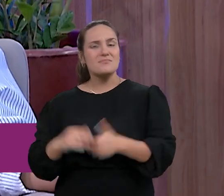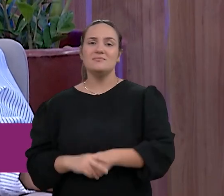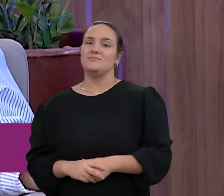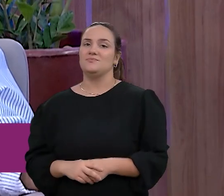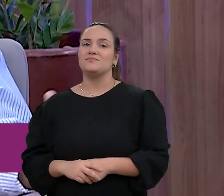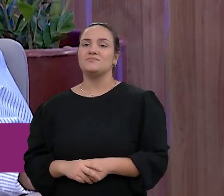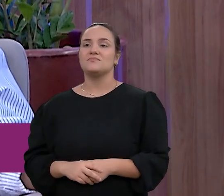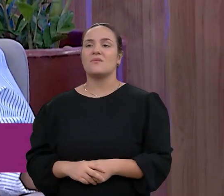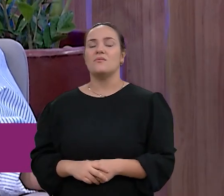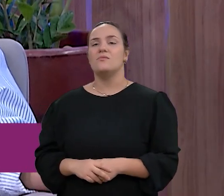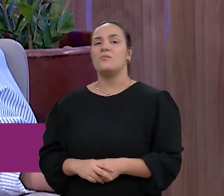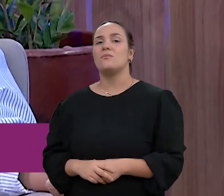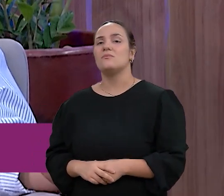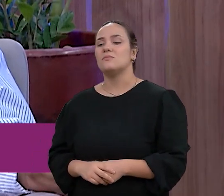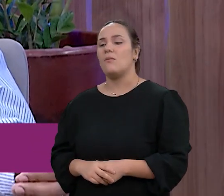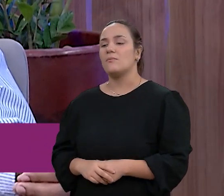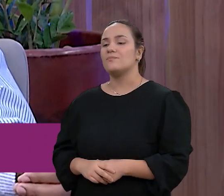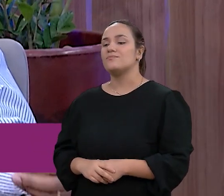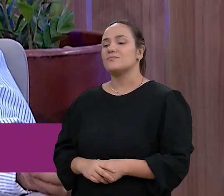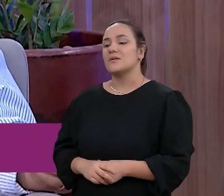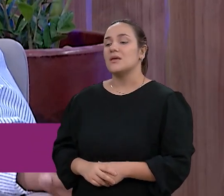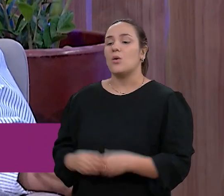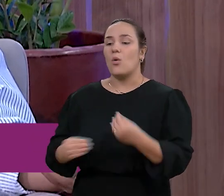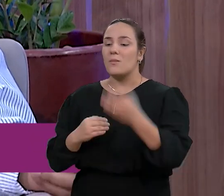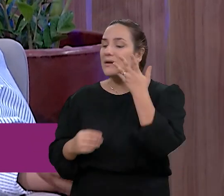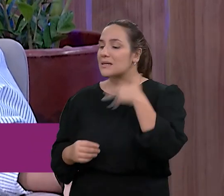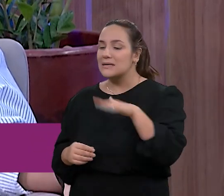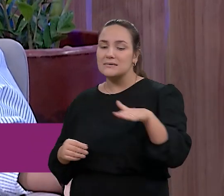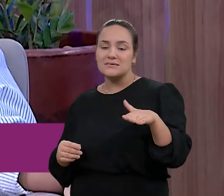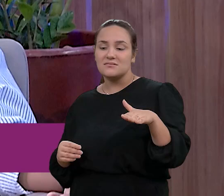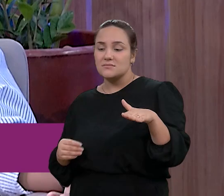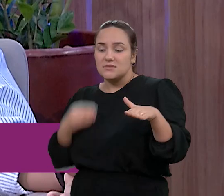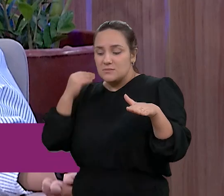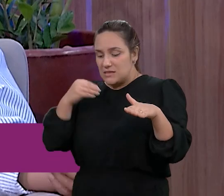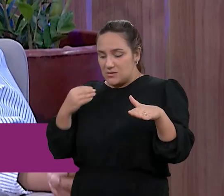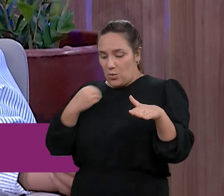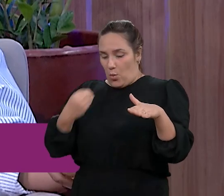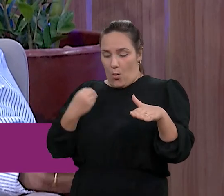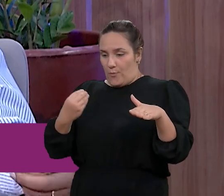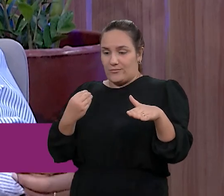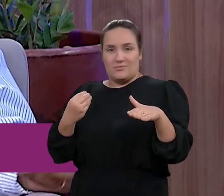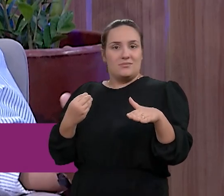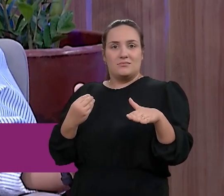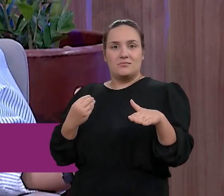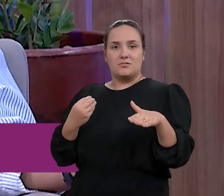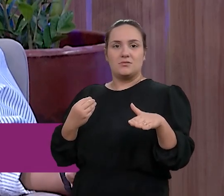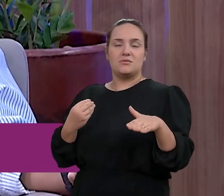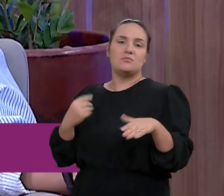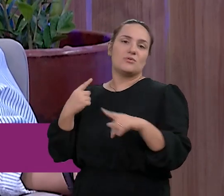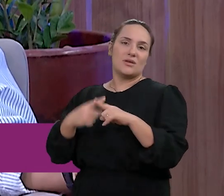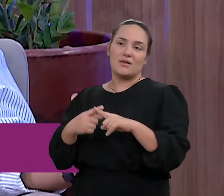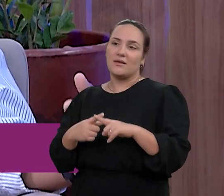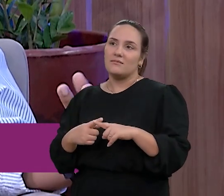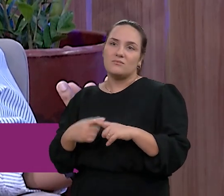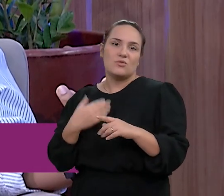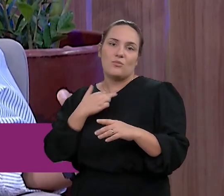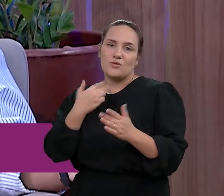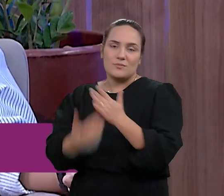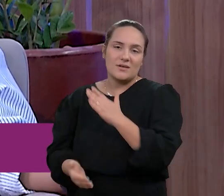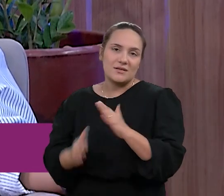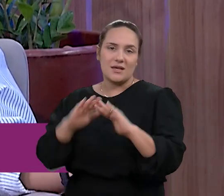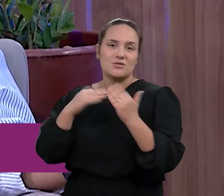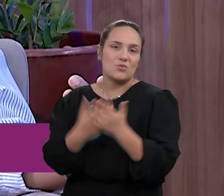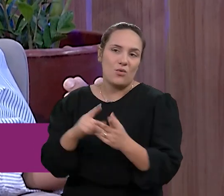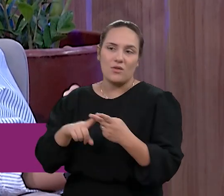avô dessa referência dessa avó por outro lado como é que essa criança elabora essa experiência sem perder rotina escolar